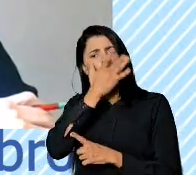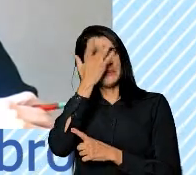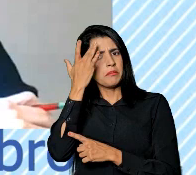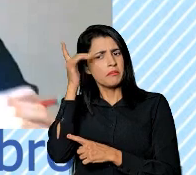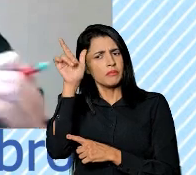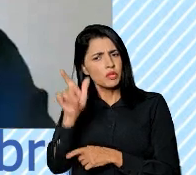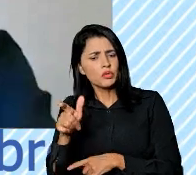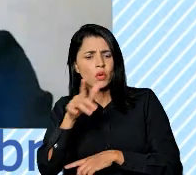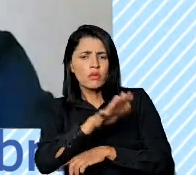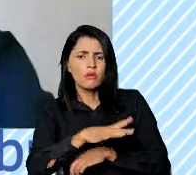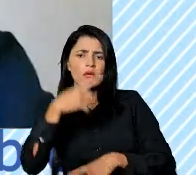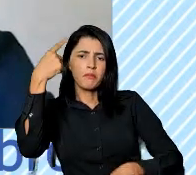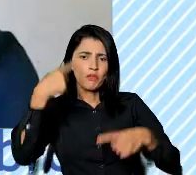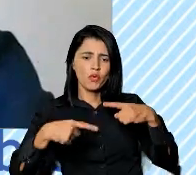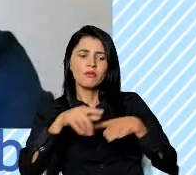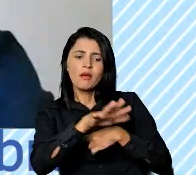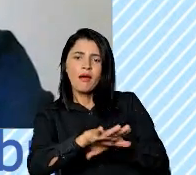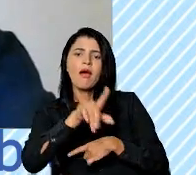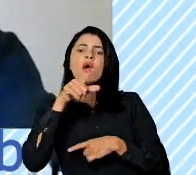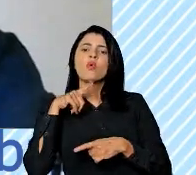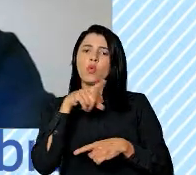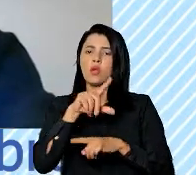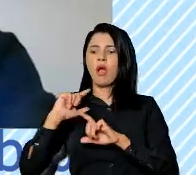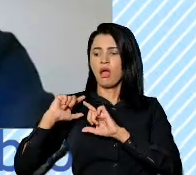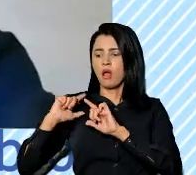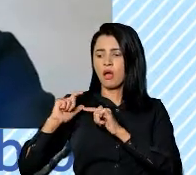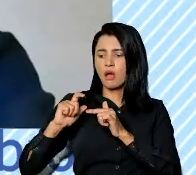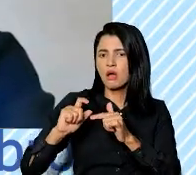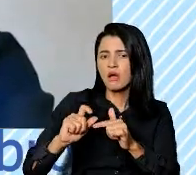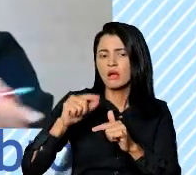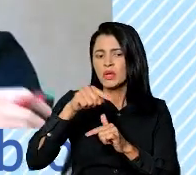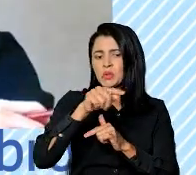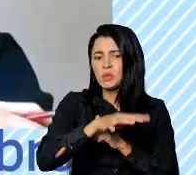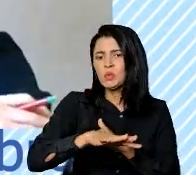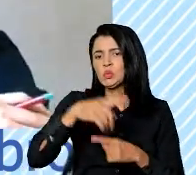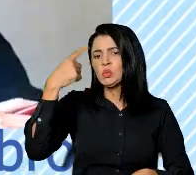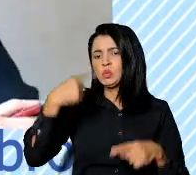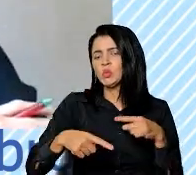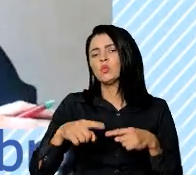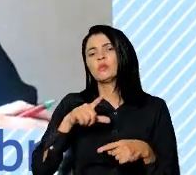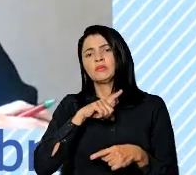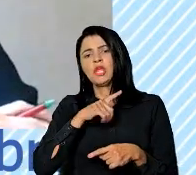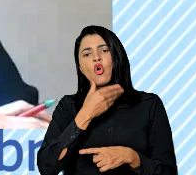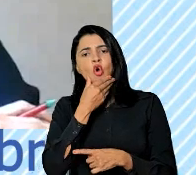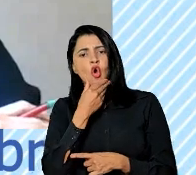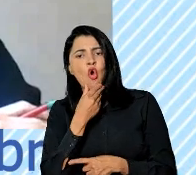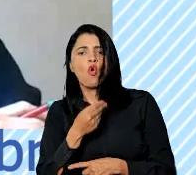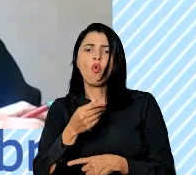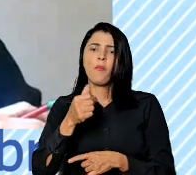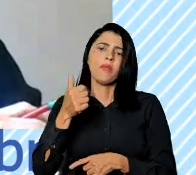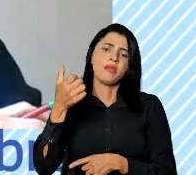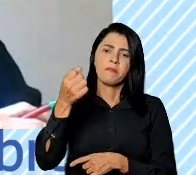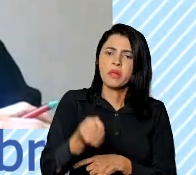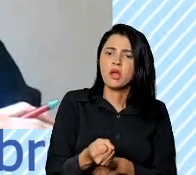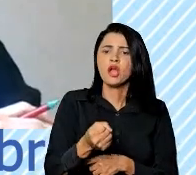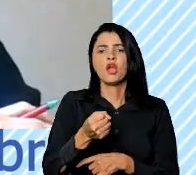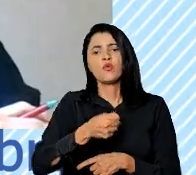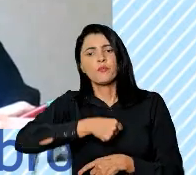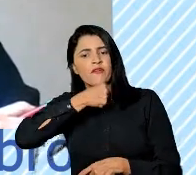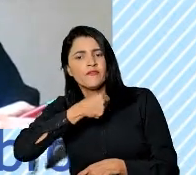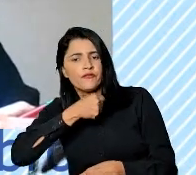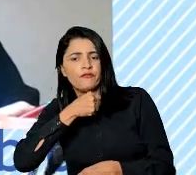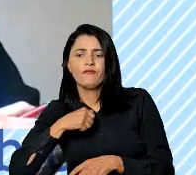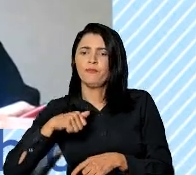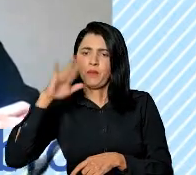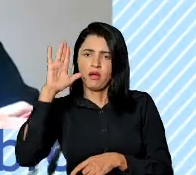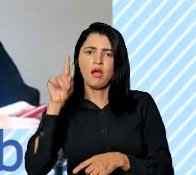na política. A política é um espaço muito conservador. A política é um lugar onde nós temos homens brancos, mais velhos, que ainda